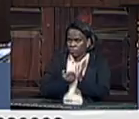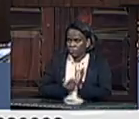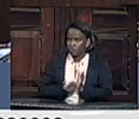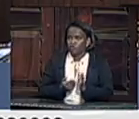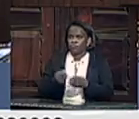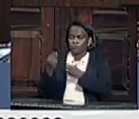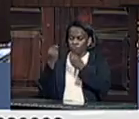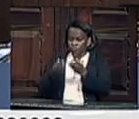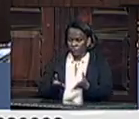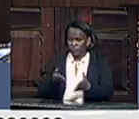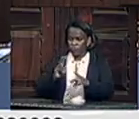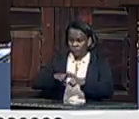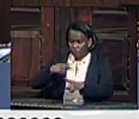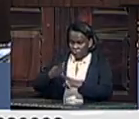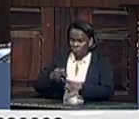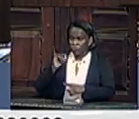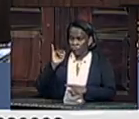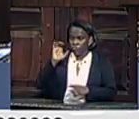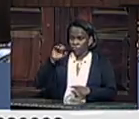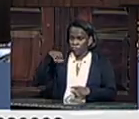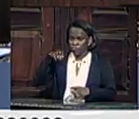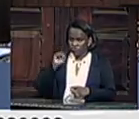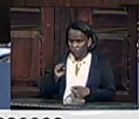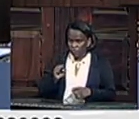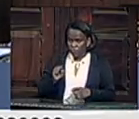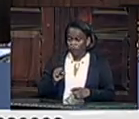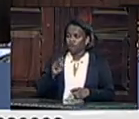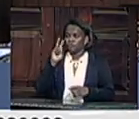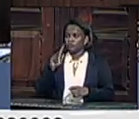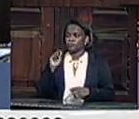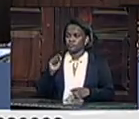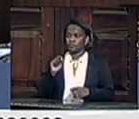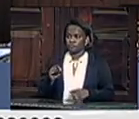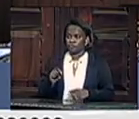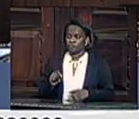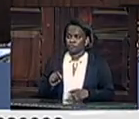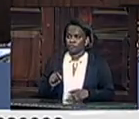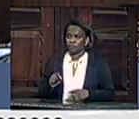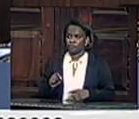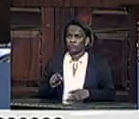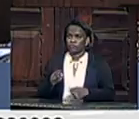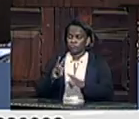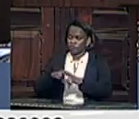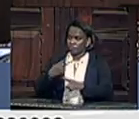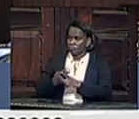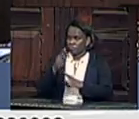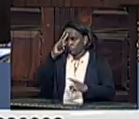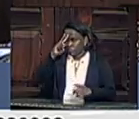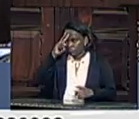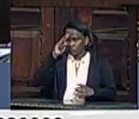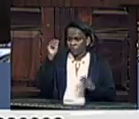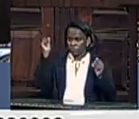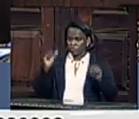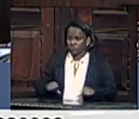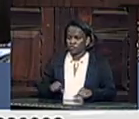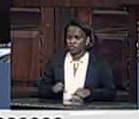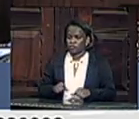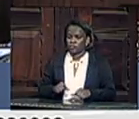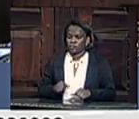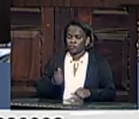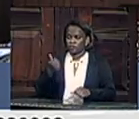encaminhado para o aumento do ICMS, o que a gente vê? Um aumento gritante